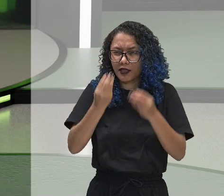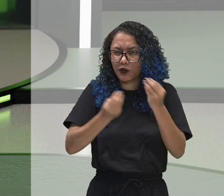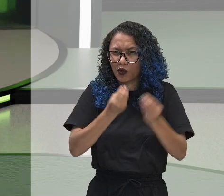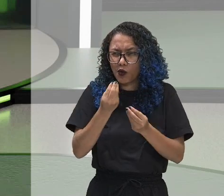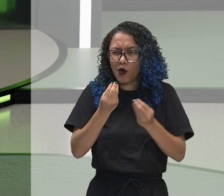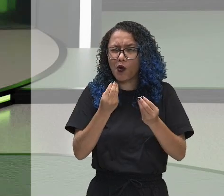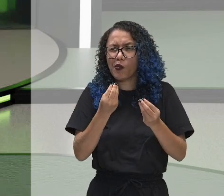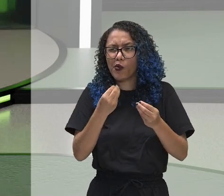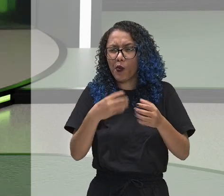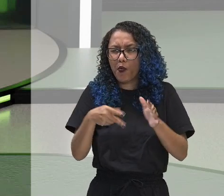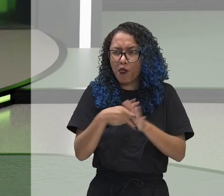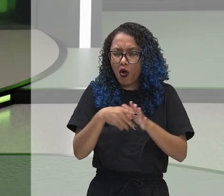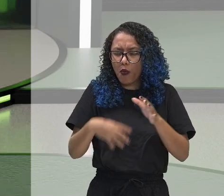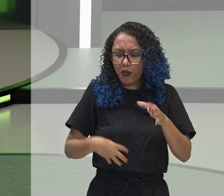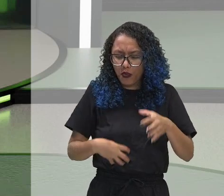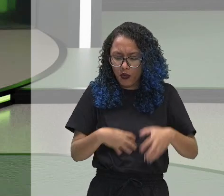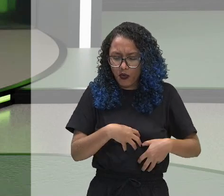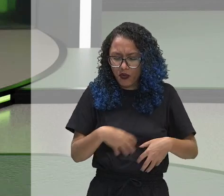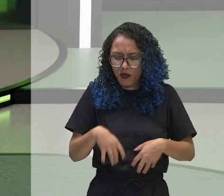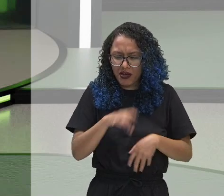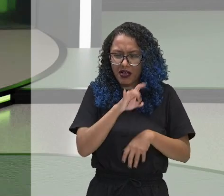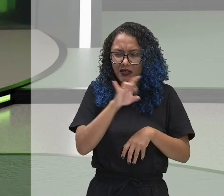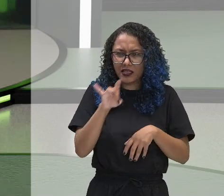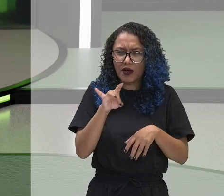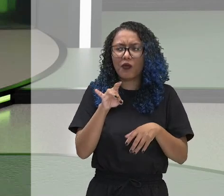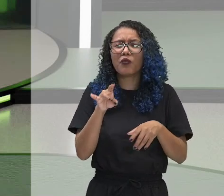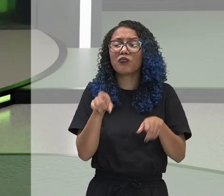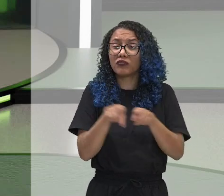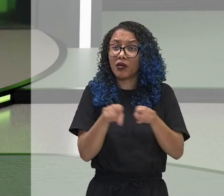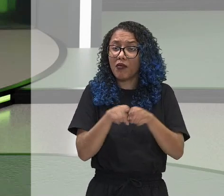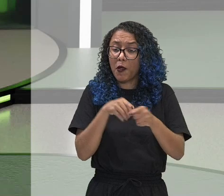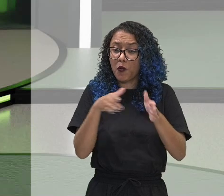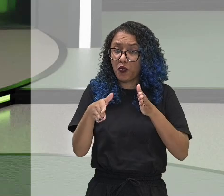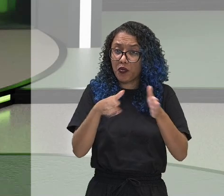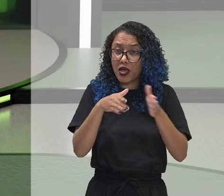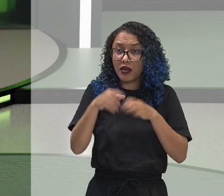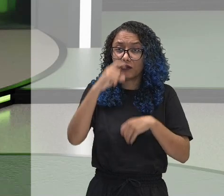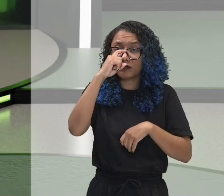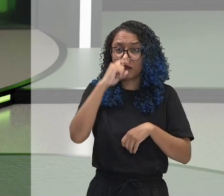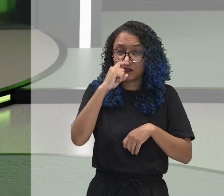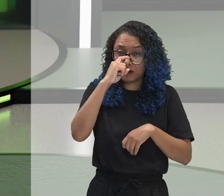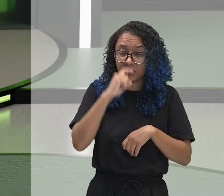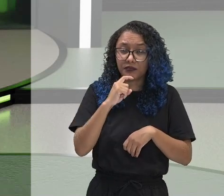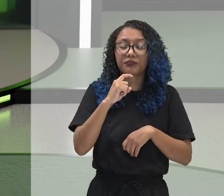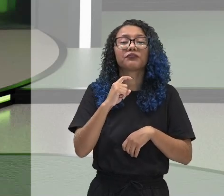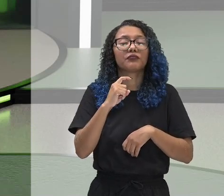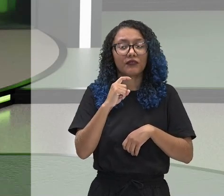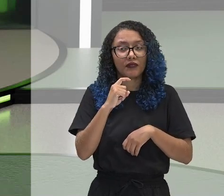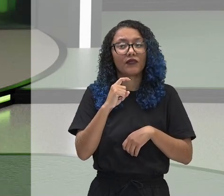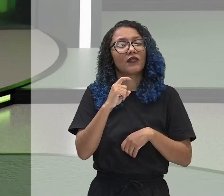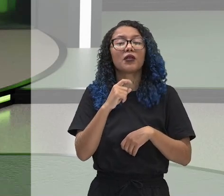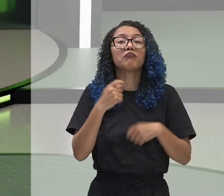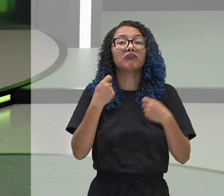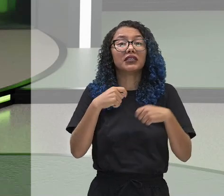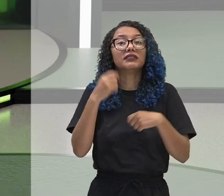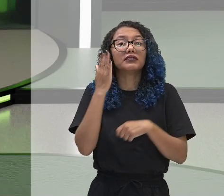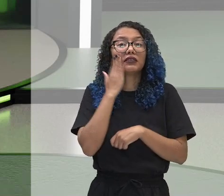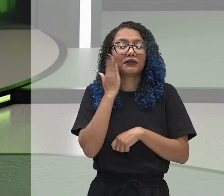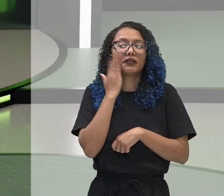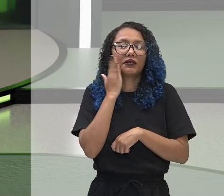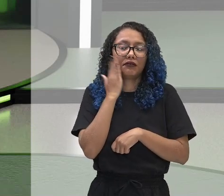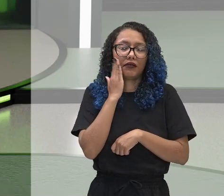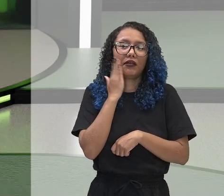dá é justamente o ciclo menstrual, isso aí a gente tem que ter um entendimento muito grande. Por